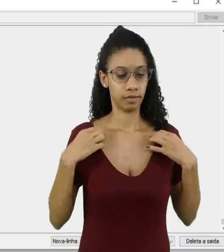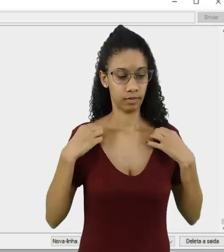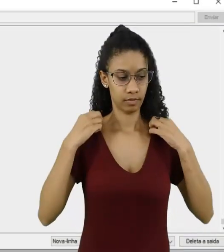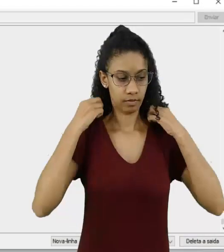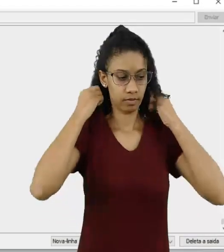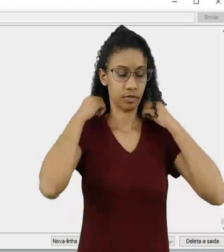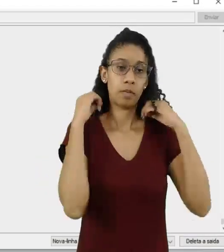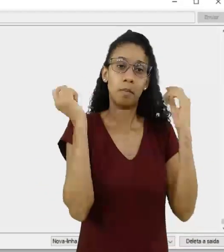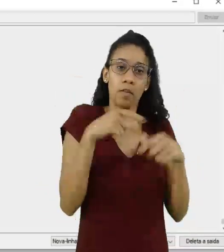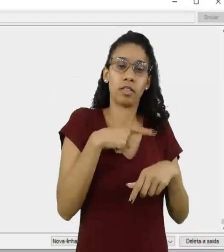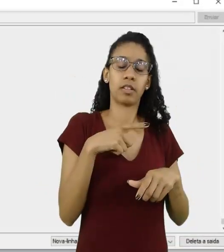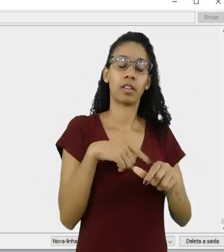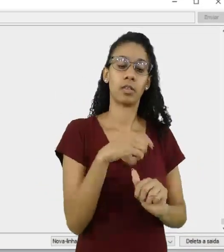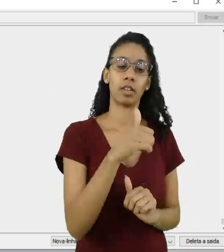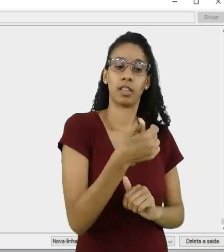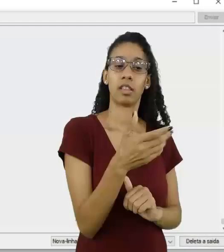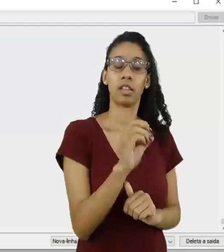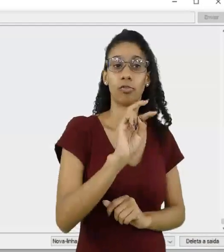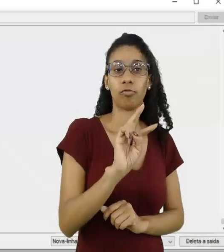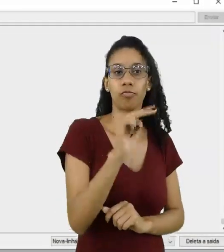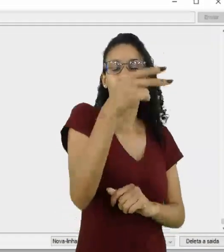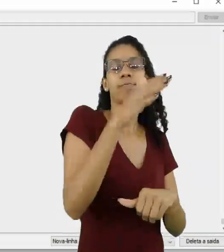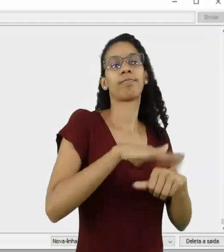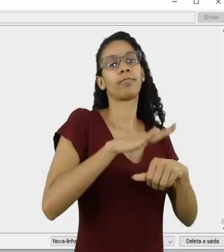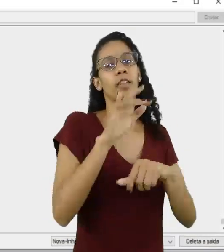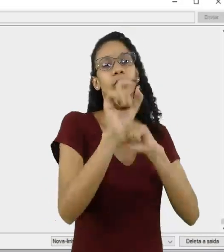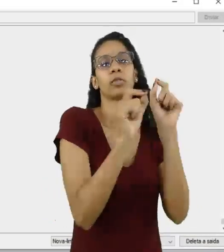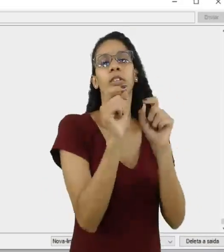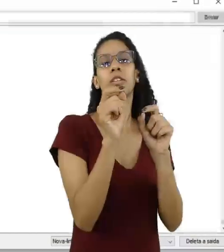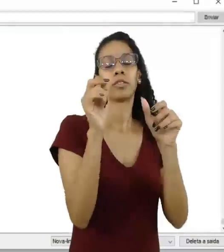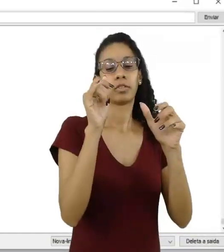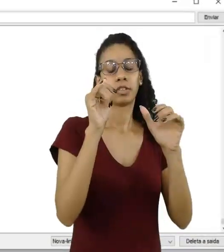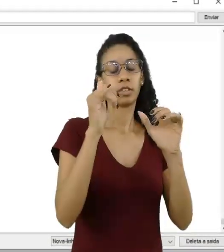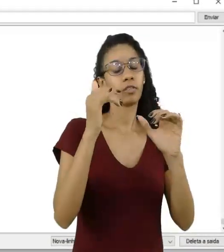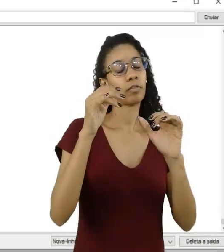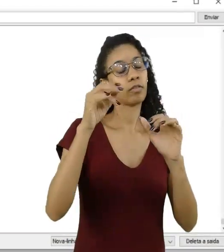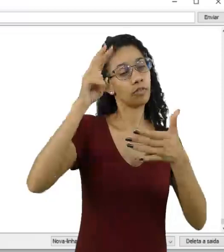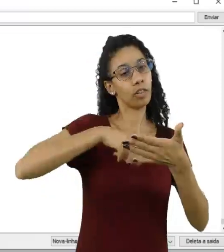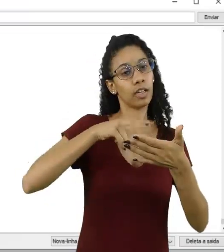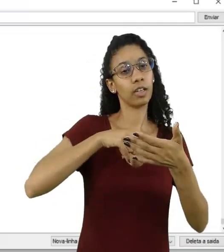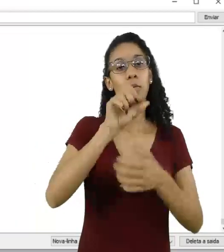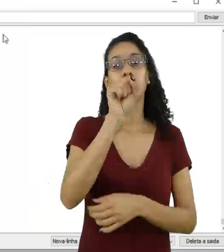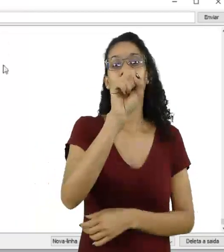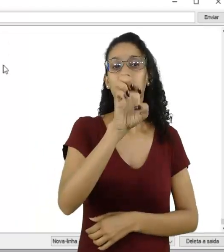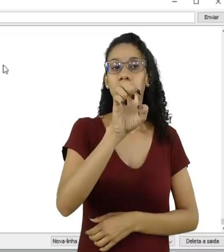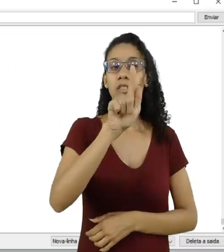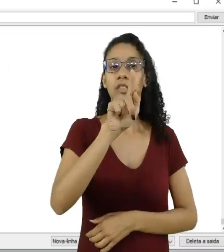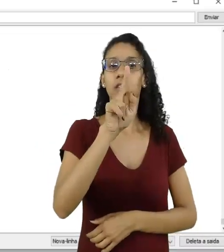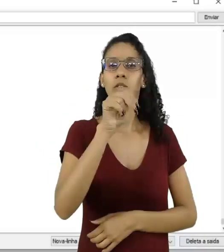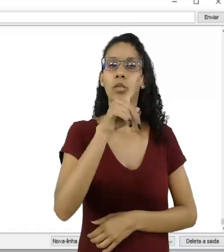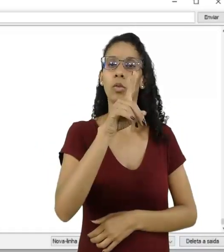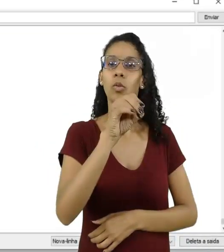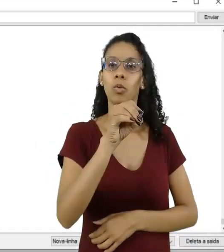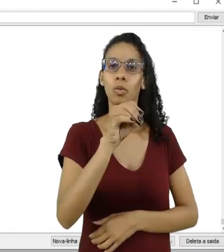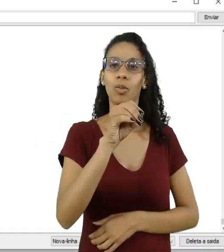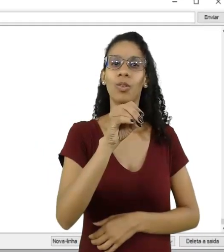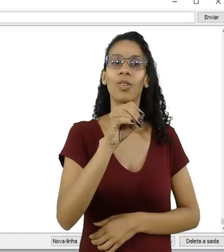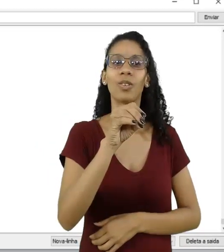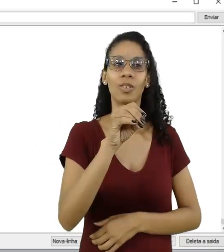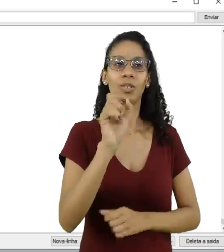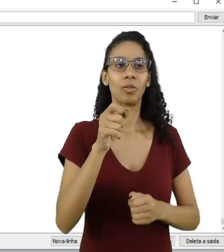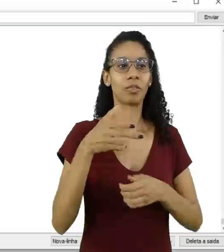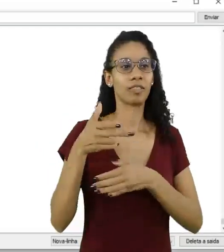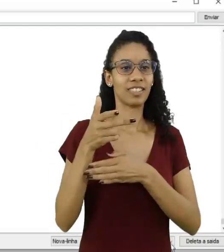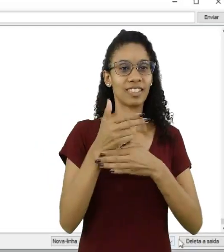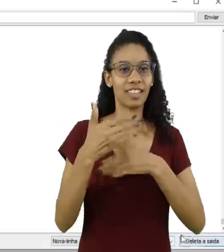Com esse delay, ele vai mandar 10 vezes o valor lido desse pino por segundo. Então fica um pouco mais lento, fica melhor